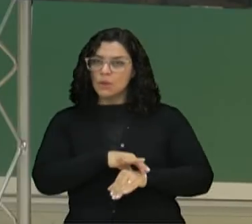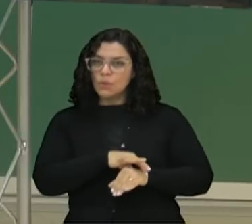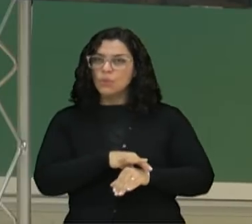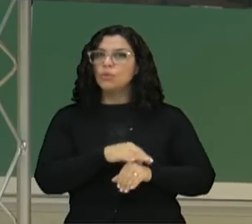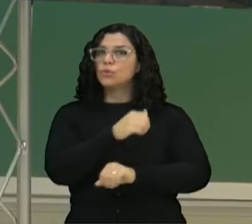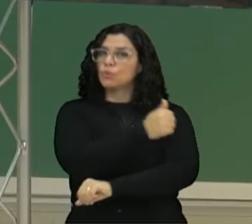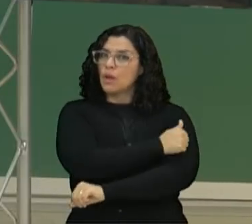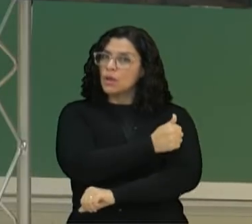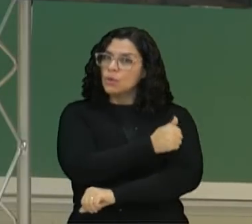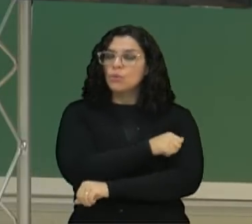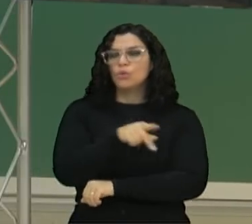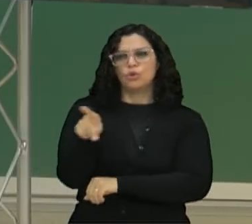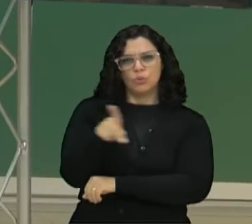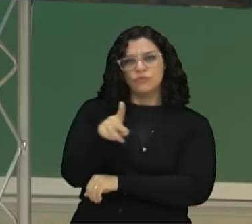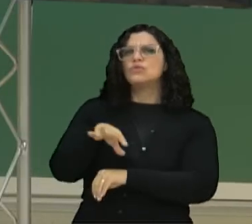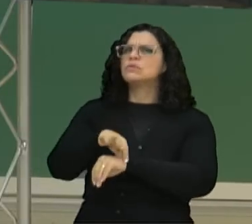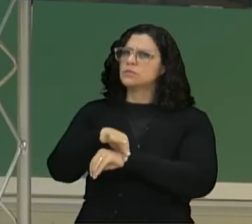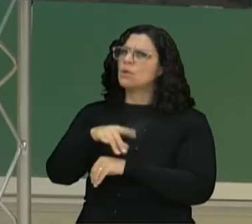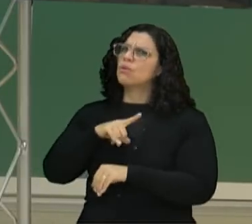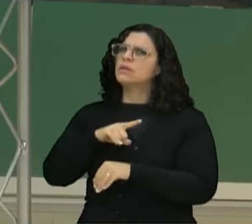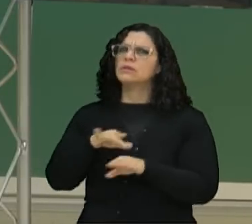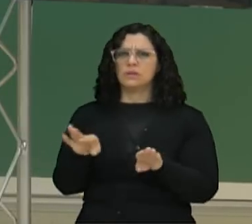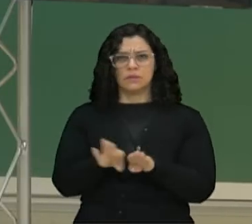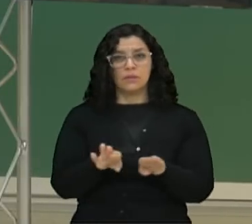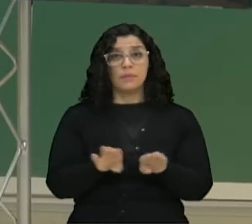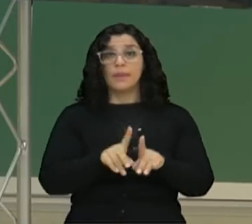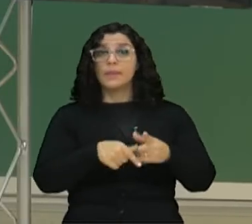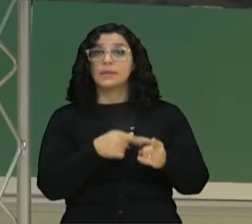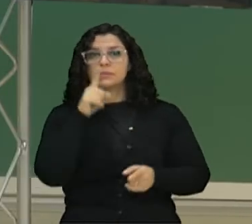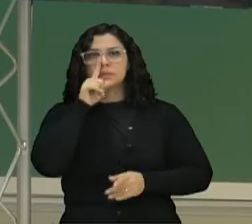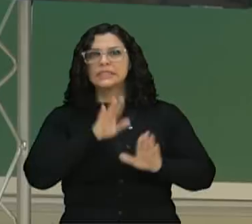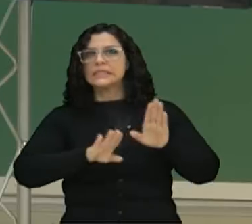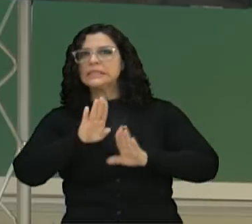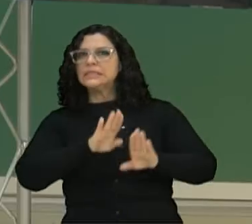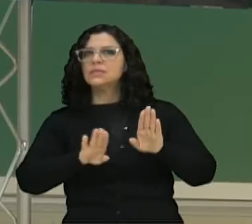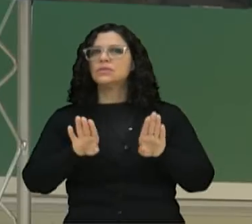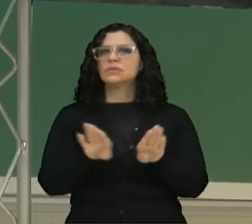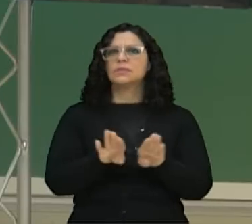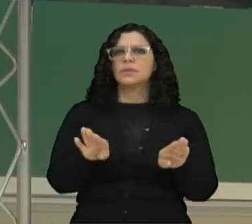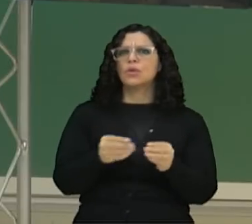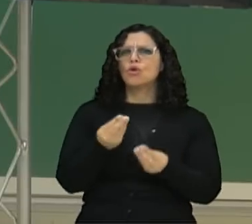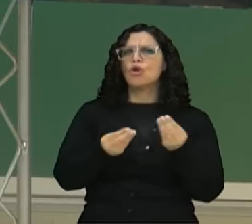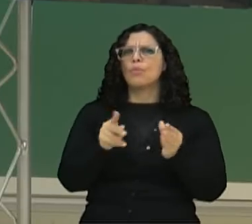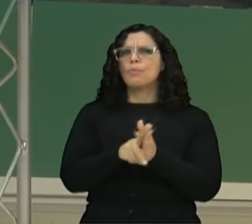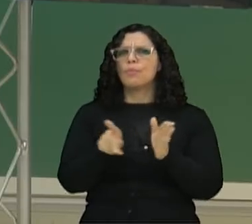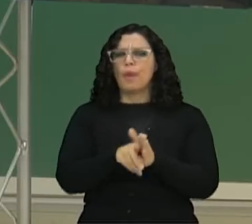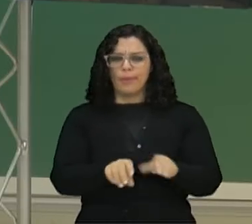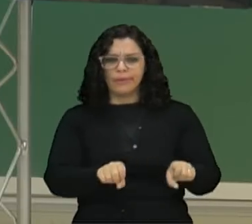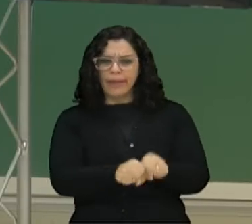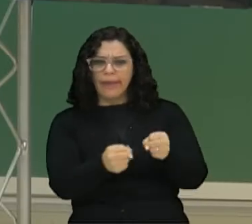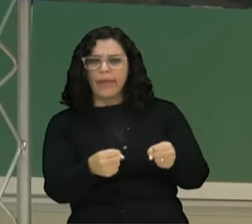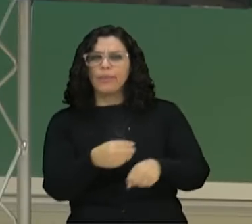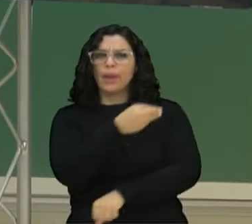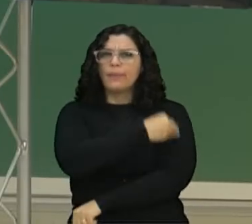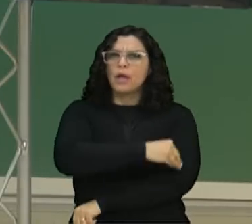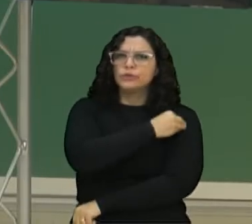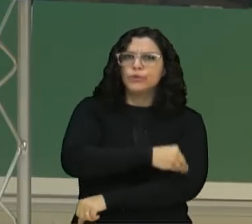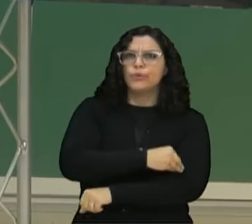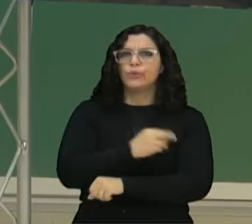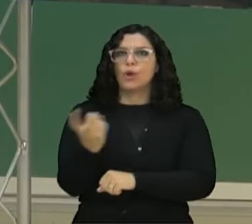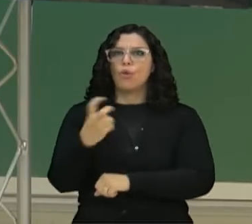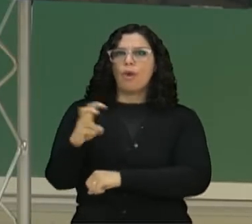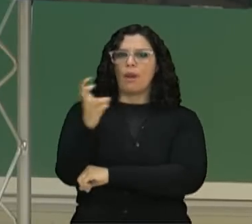do aluno, do professor, né, das pessoas em questão em risco de acidente, de sofrer uma lesão, um machucado, mordida